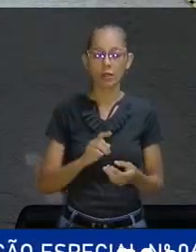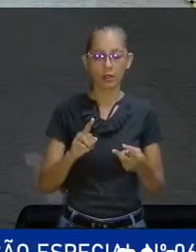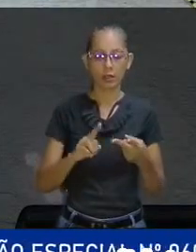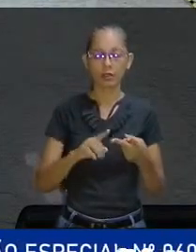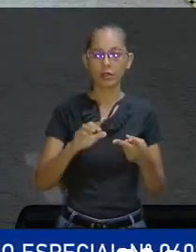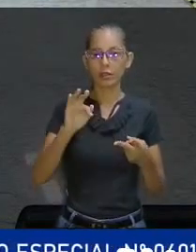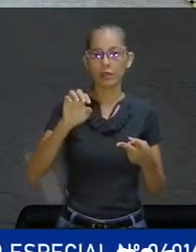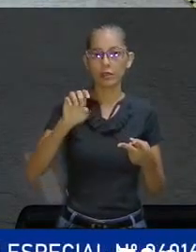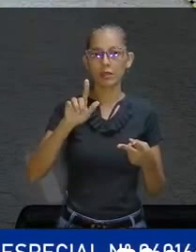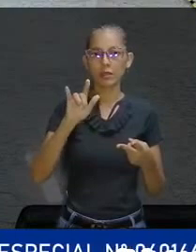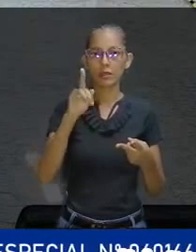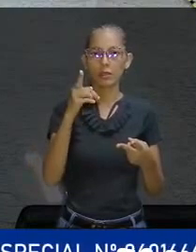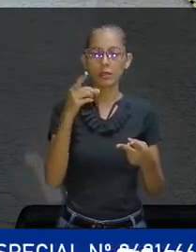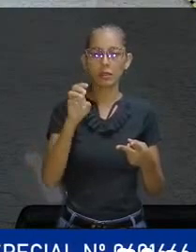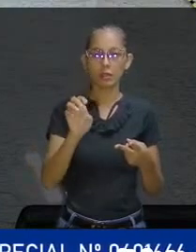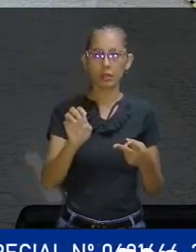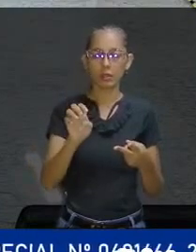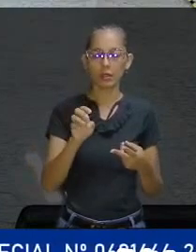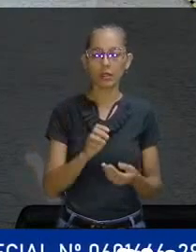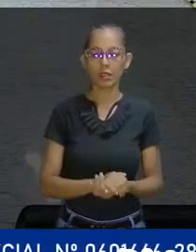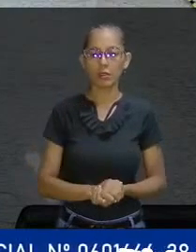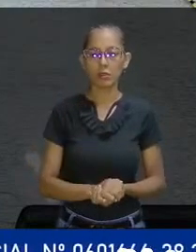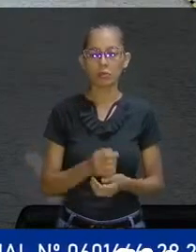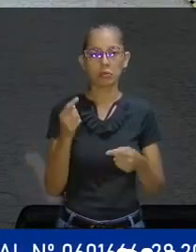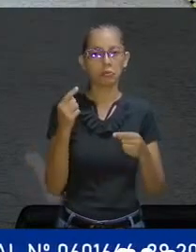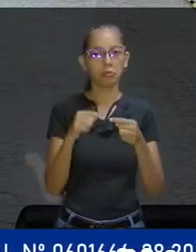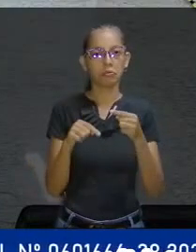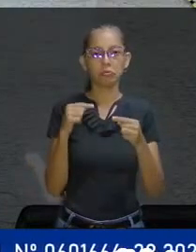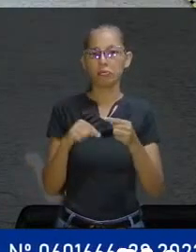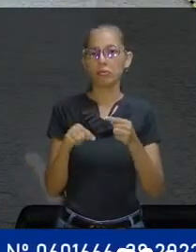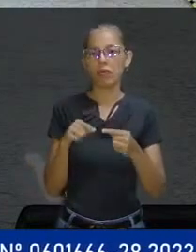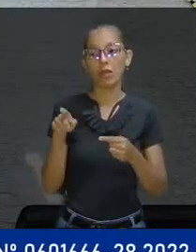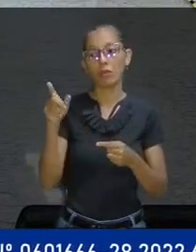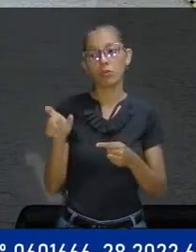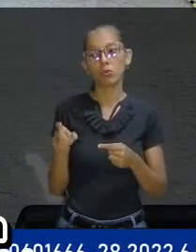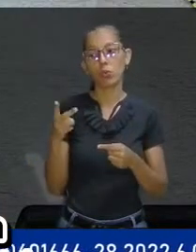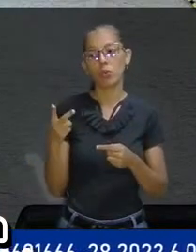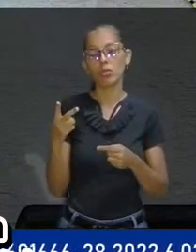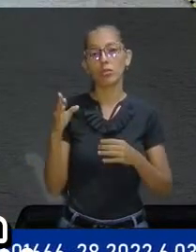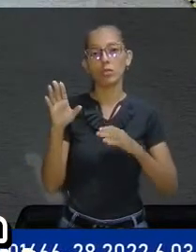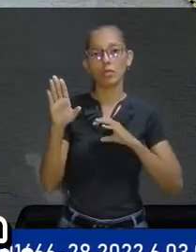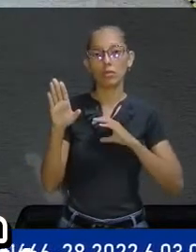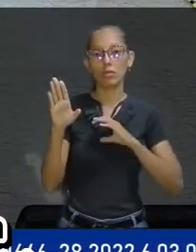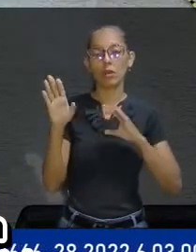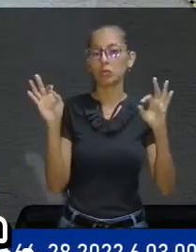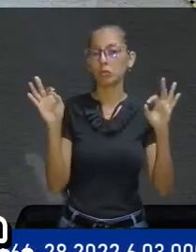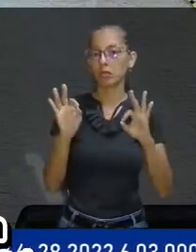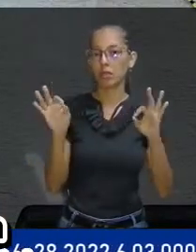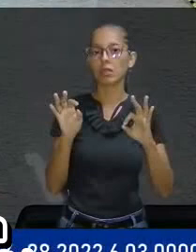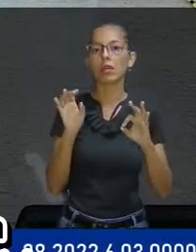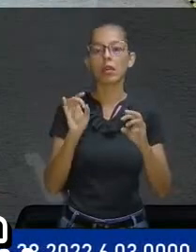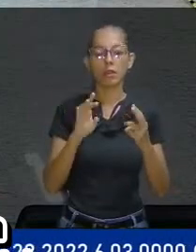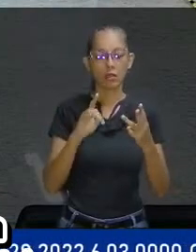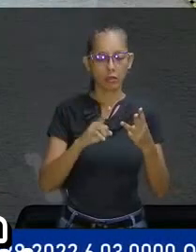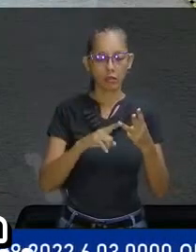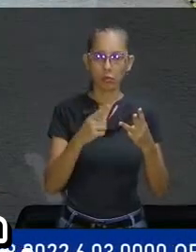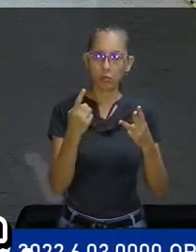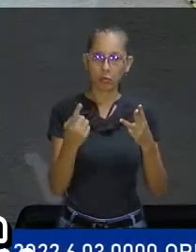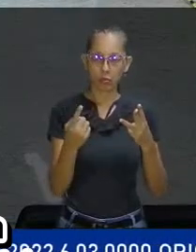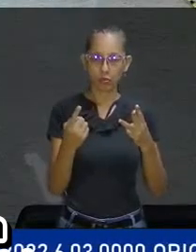não ostentavam a condição exigida pela norma, ou seja, não eram candidatos. Então, por essa razão, eu